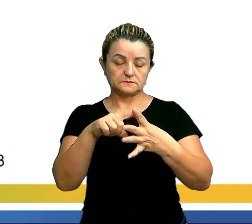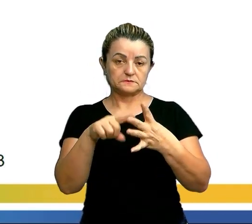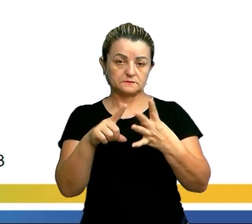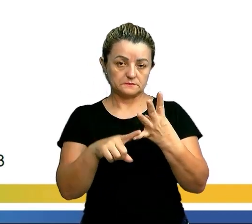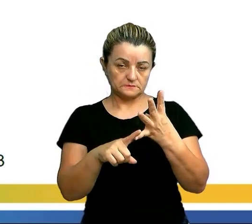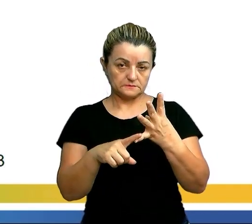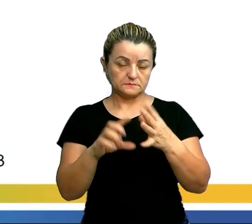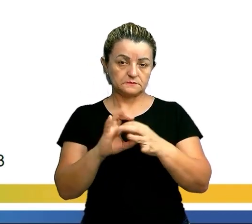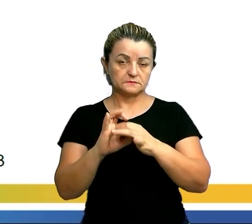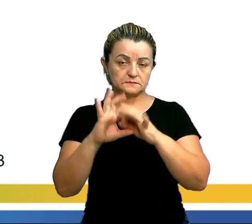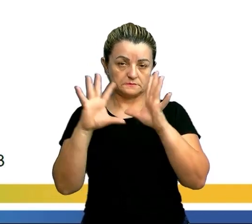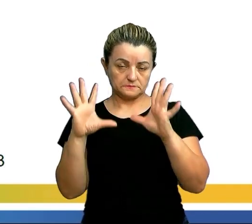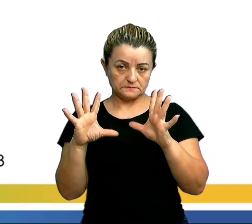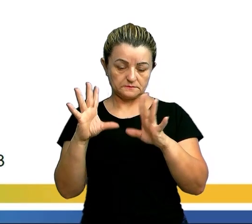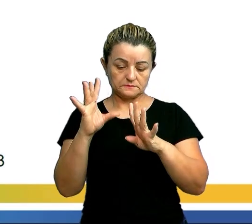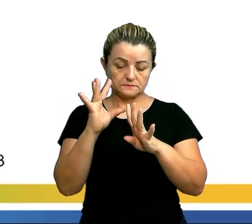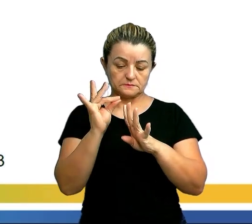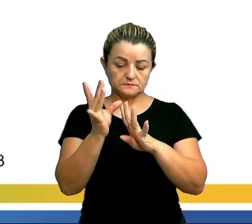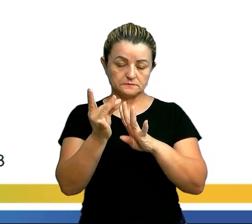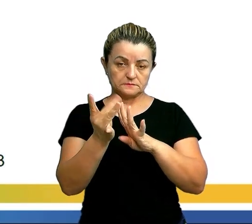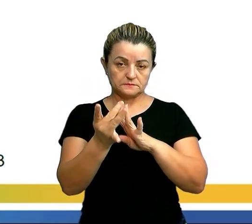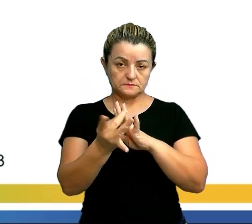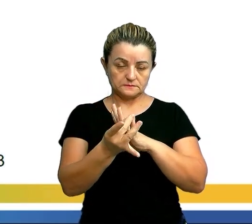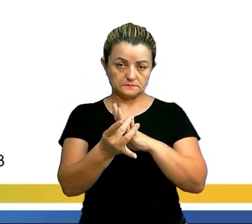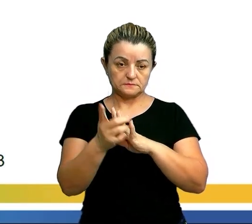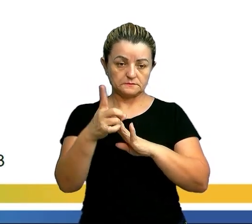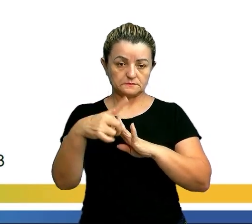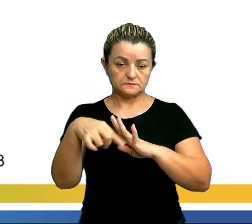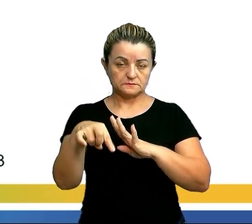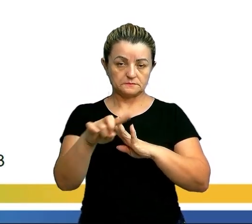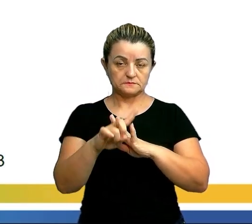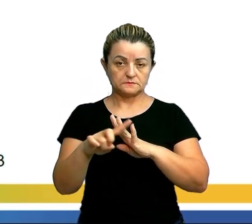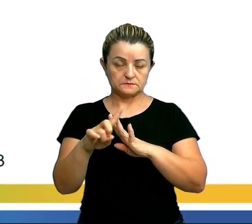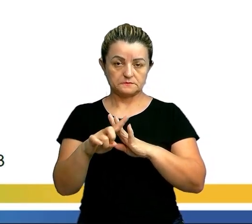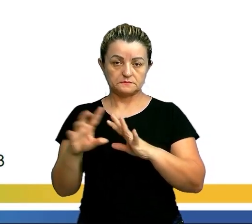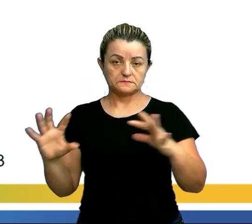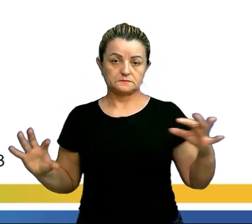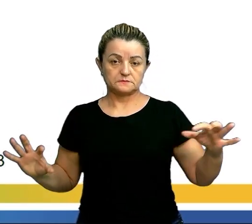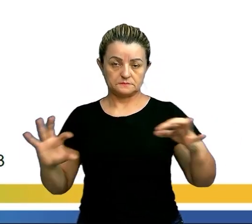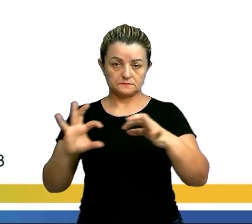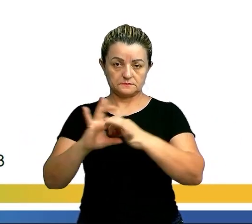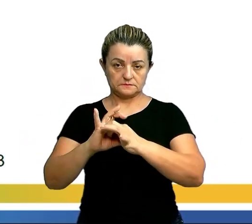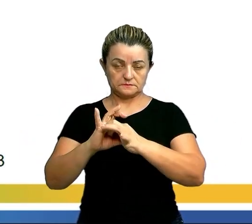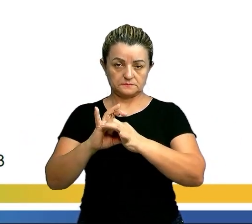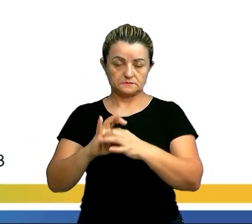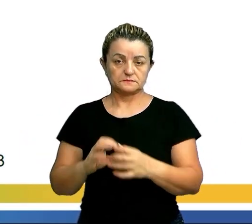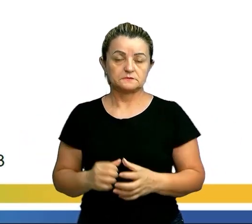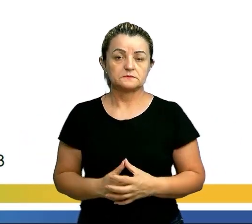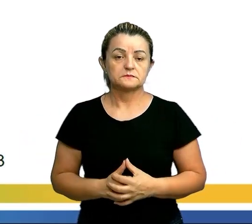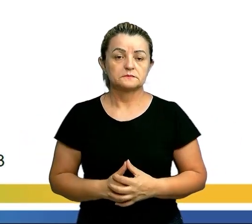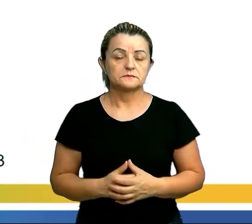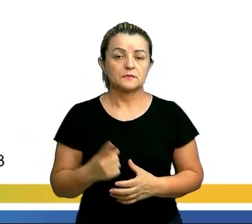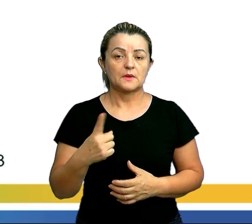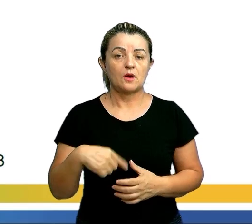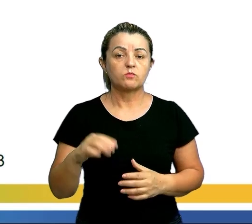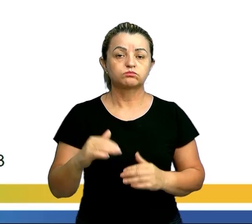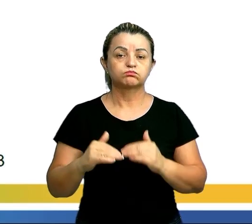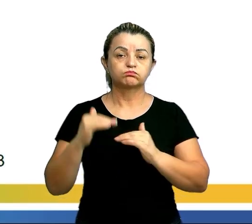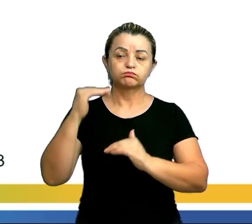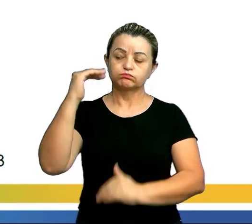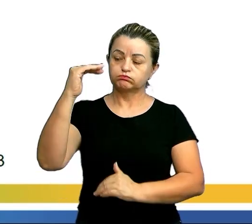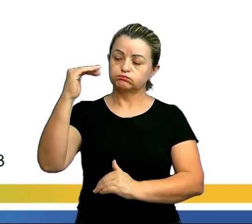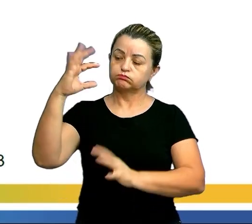liberdades e, digamos, o nível hard da integração entre esses países, tá? É o nível mais